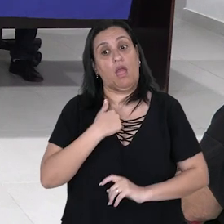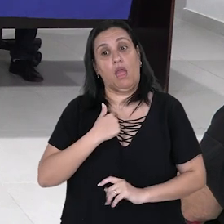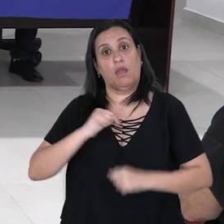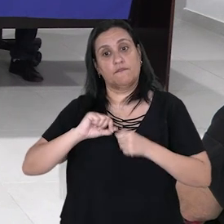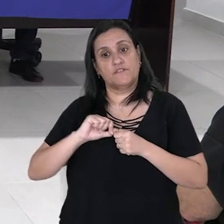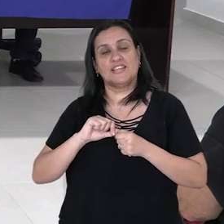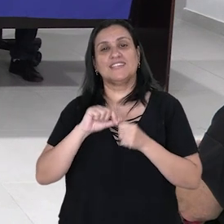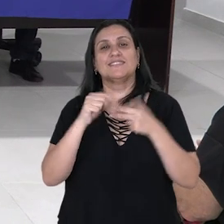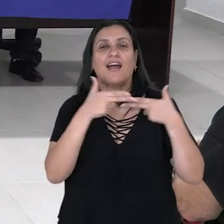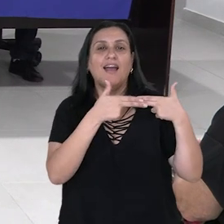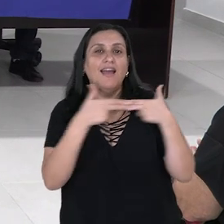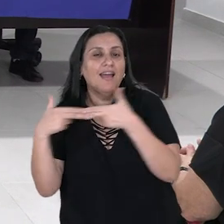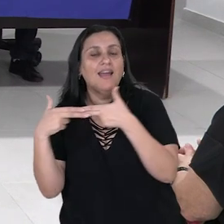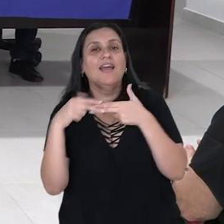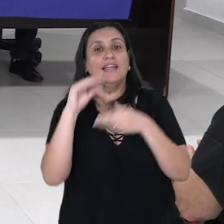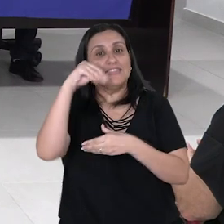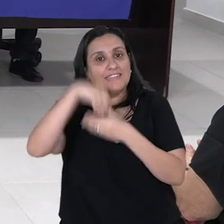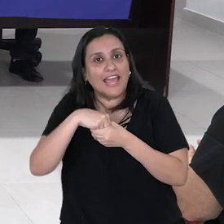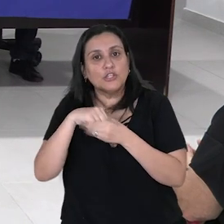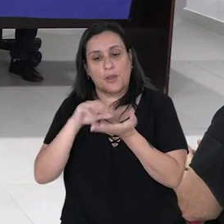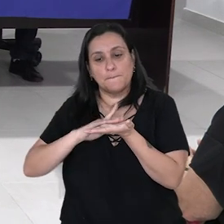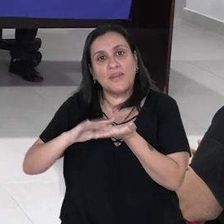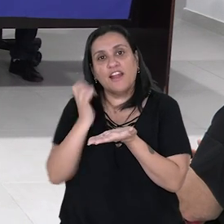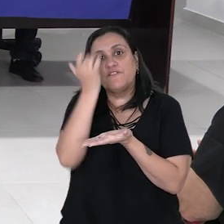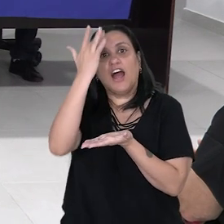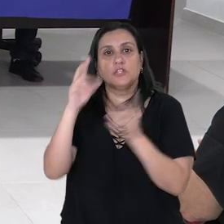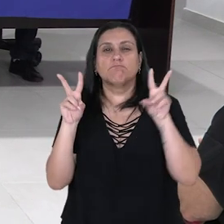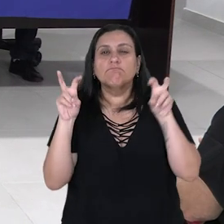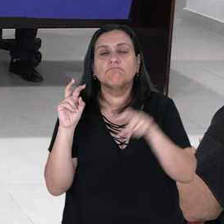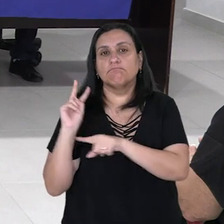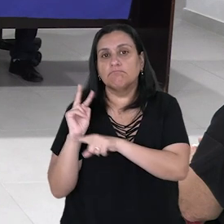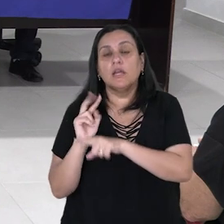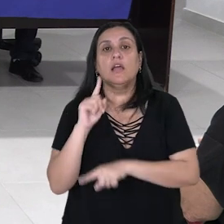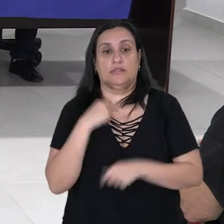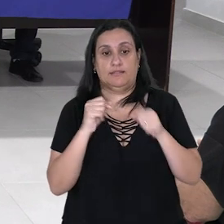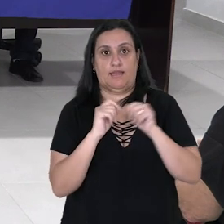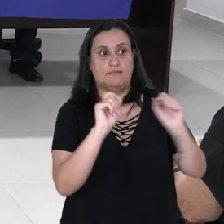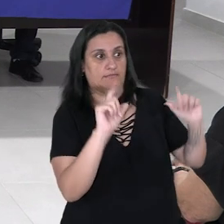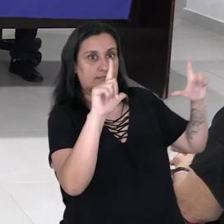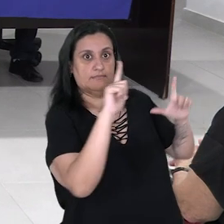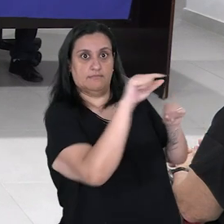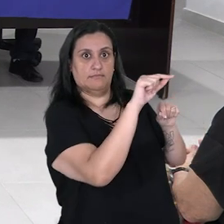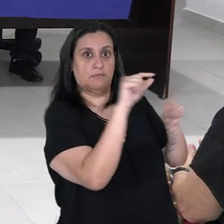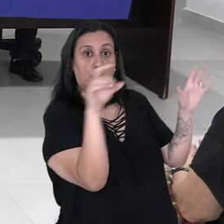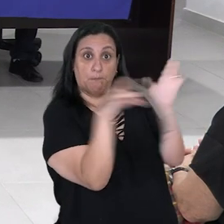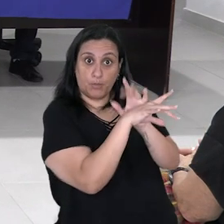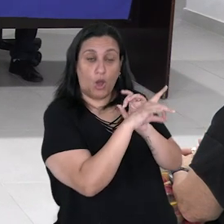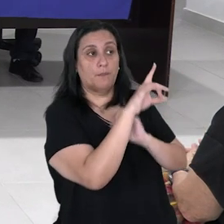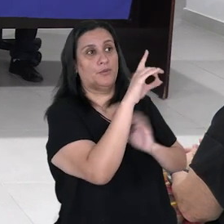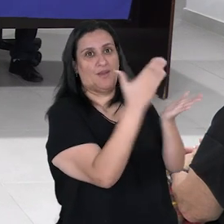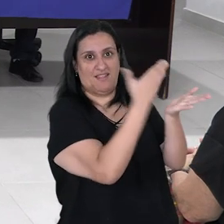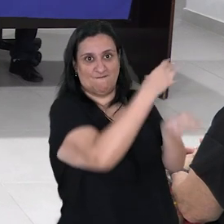a editoração é tudo feita no Braille Fácil. Então, de um lado, eu tenho na tela o arquivo em tinta,